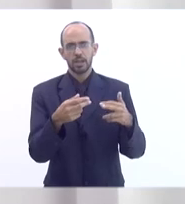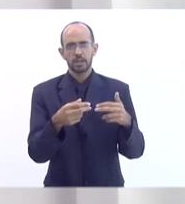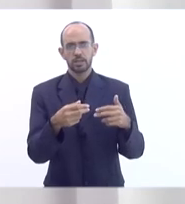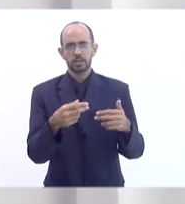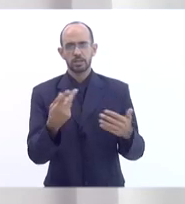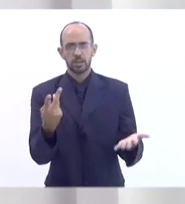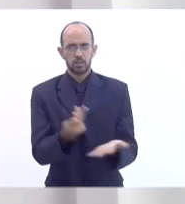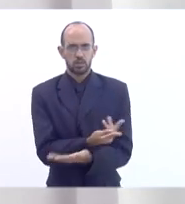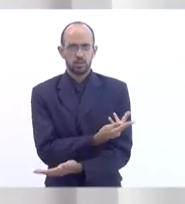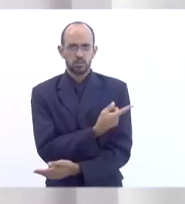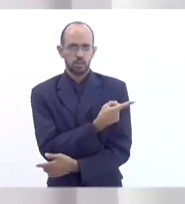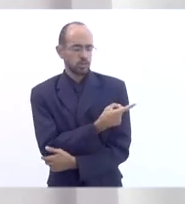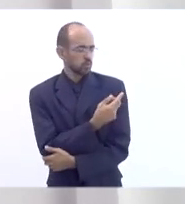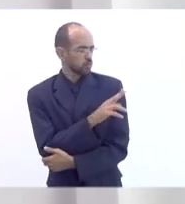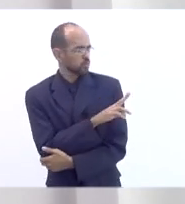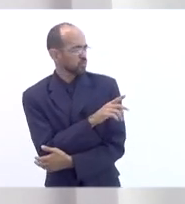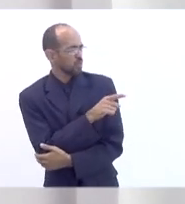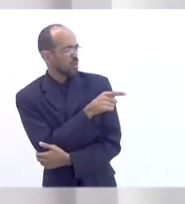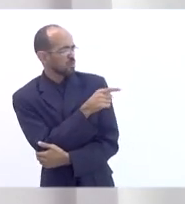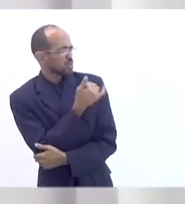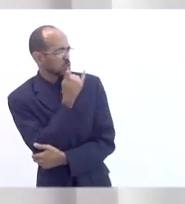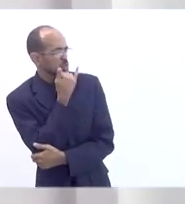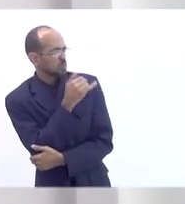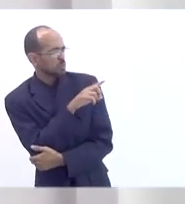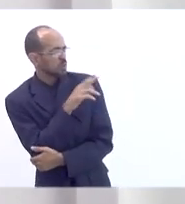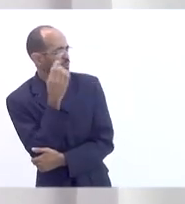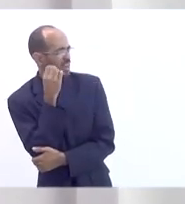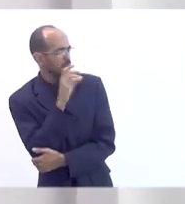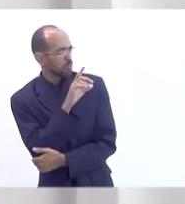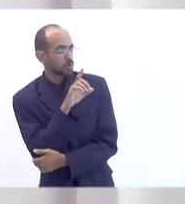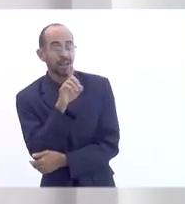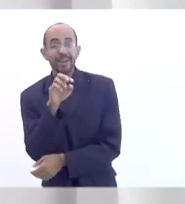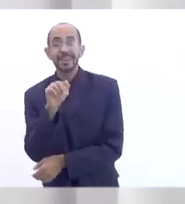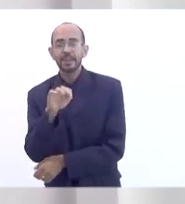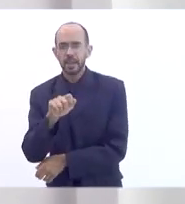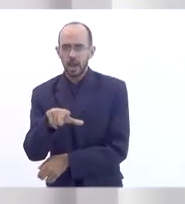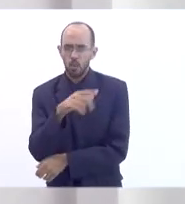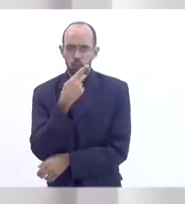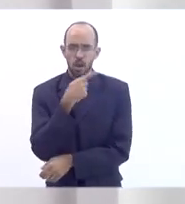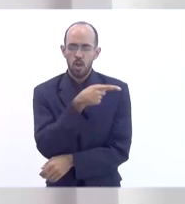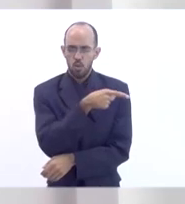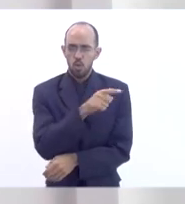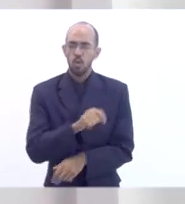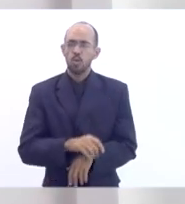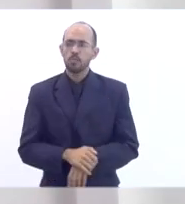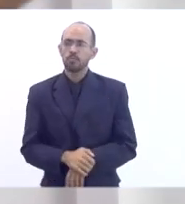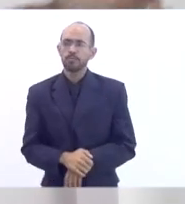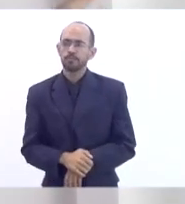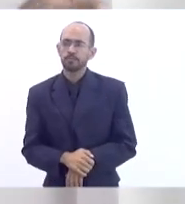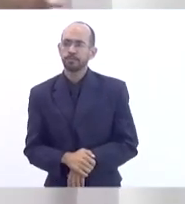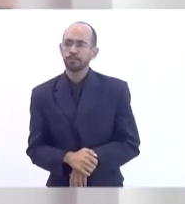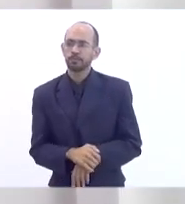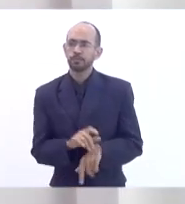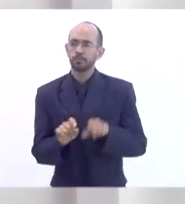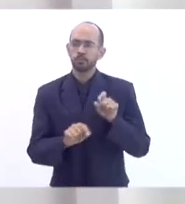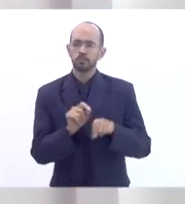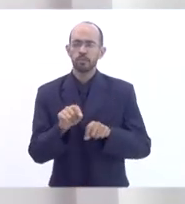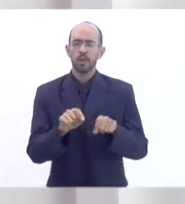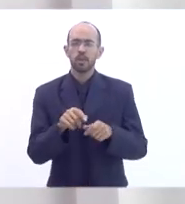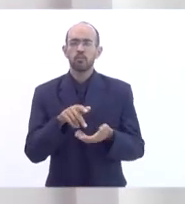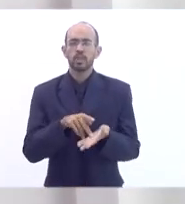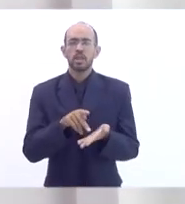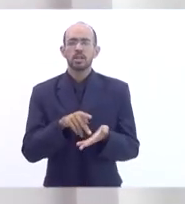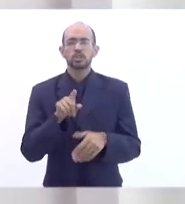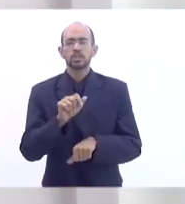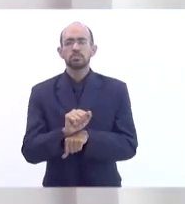nosso amigo ali dou nome do Senhor desculpa Daniel Gregório comentou e na verdade eu esperar o